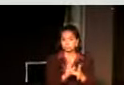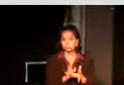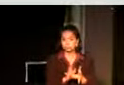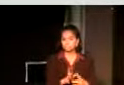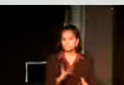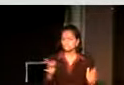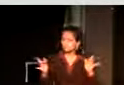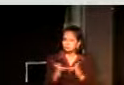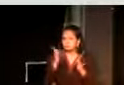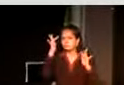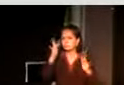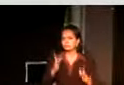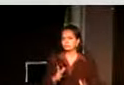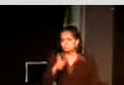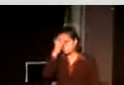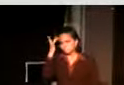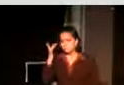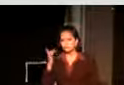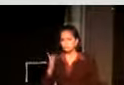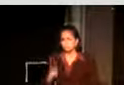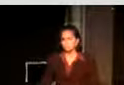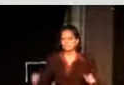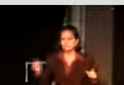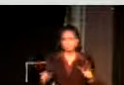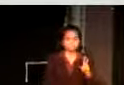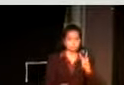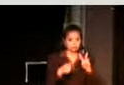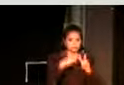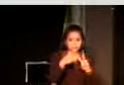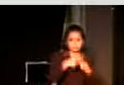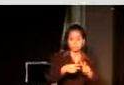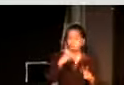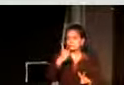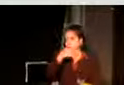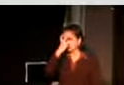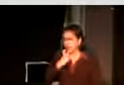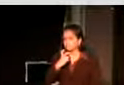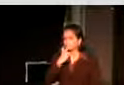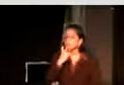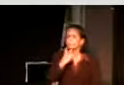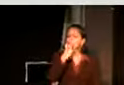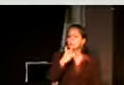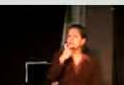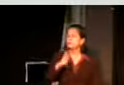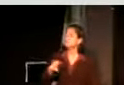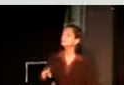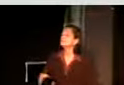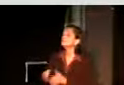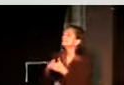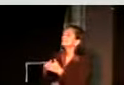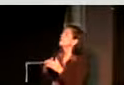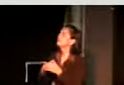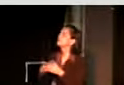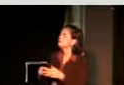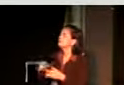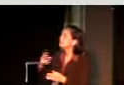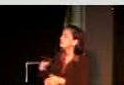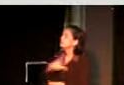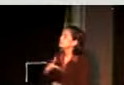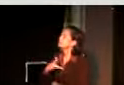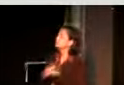gente 9:27 ele se encontra com dois cegos que Clamam Por favor tem misericórdia Cristo